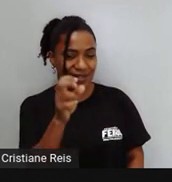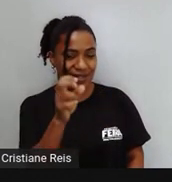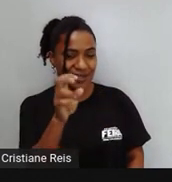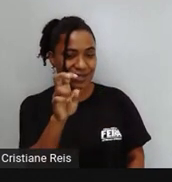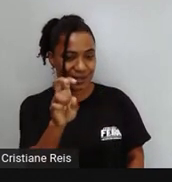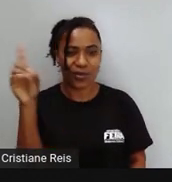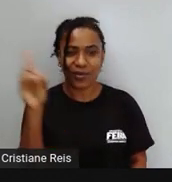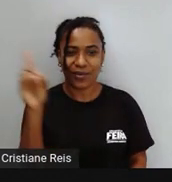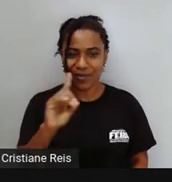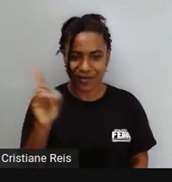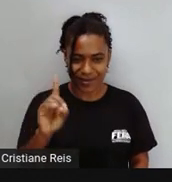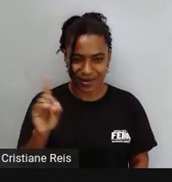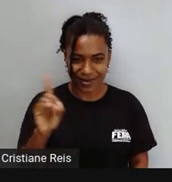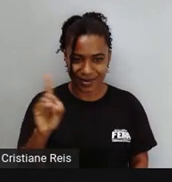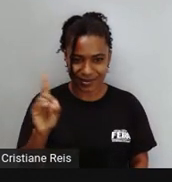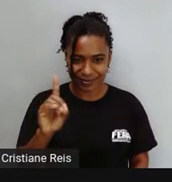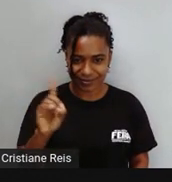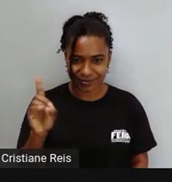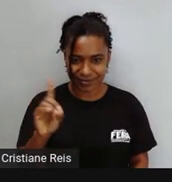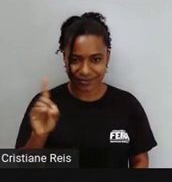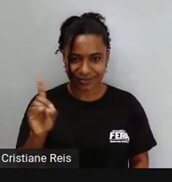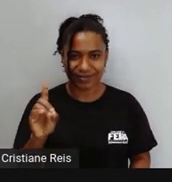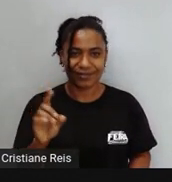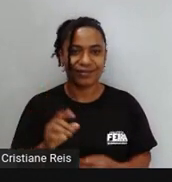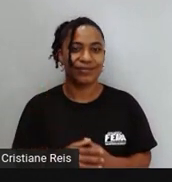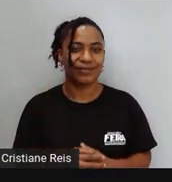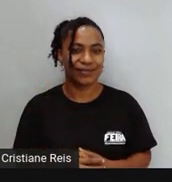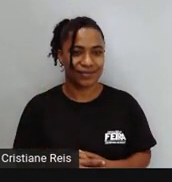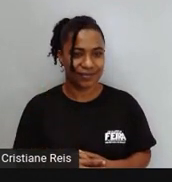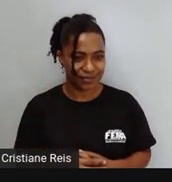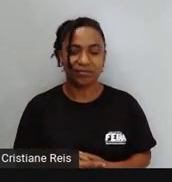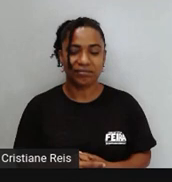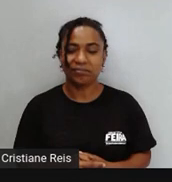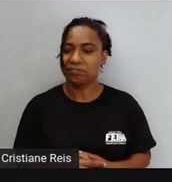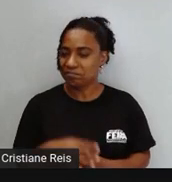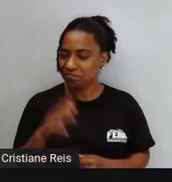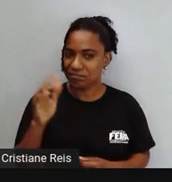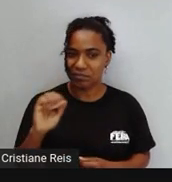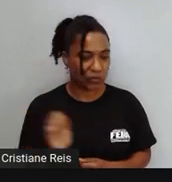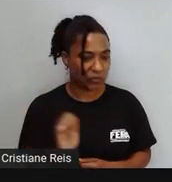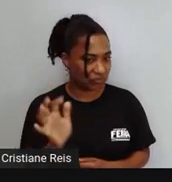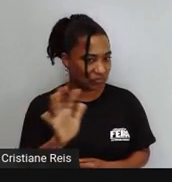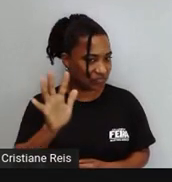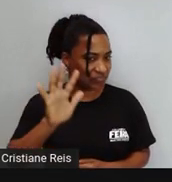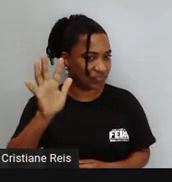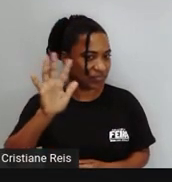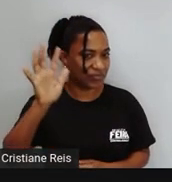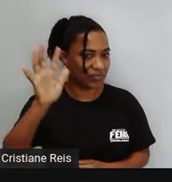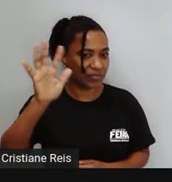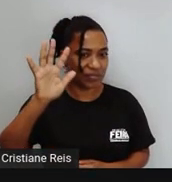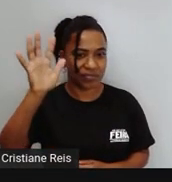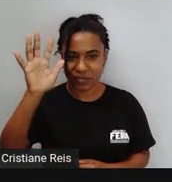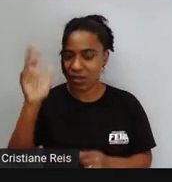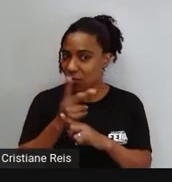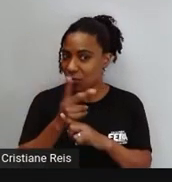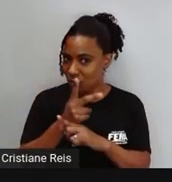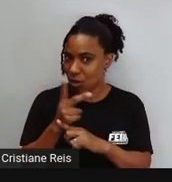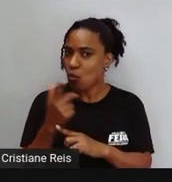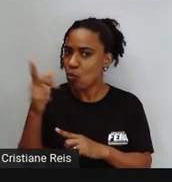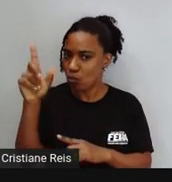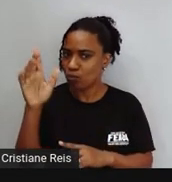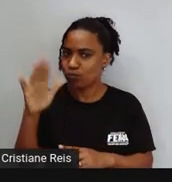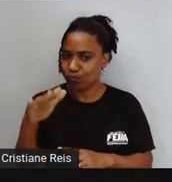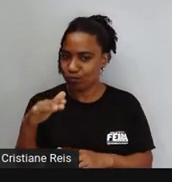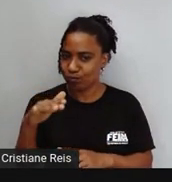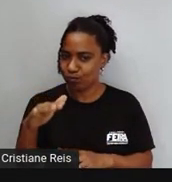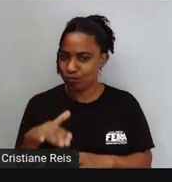$165. It's very expensive. Está muito caro. Então vamos procurar alguma coisa mais barata para comprar.